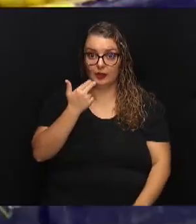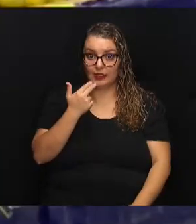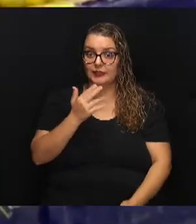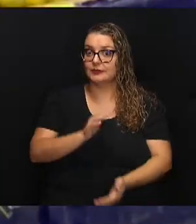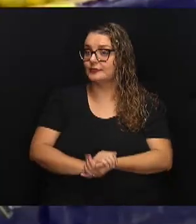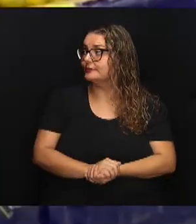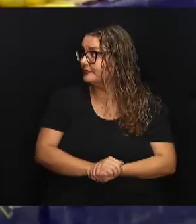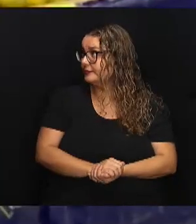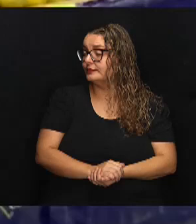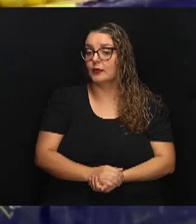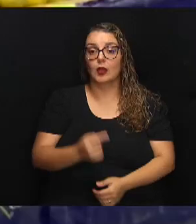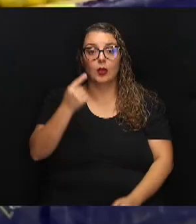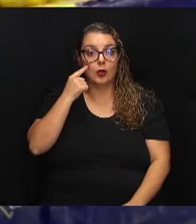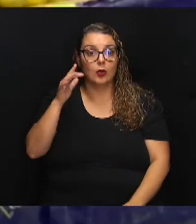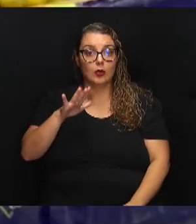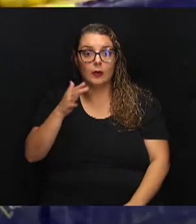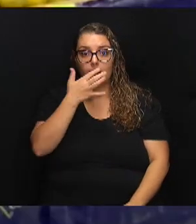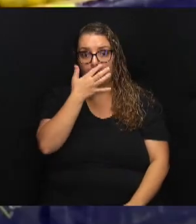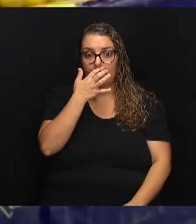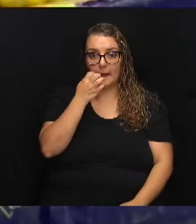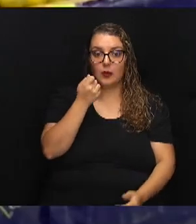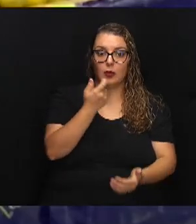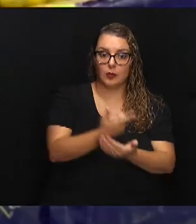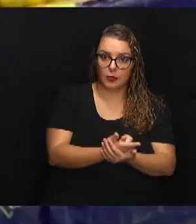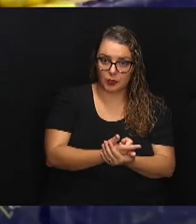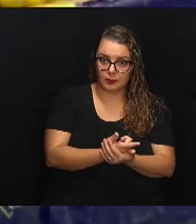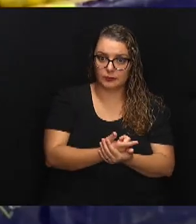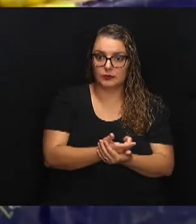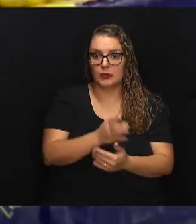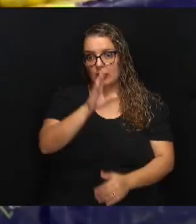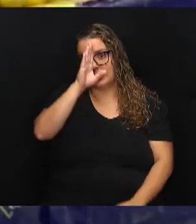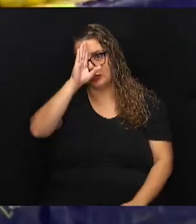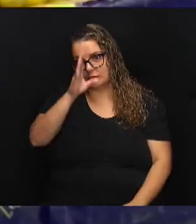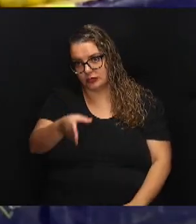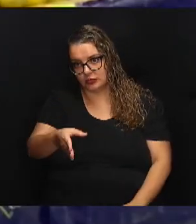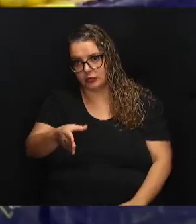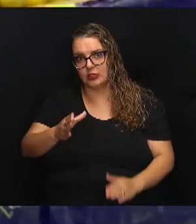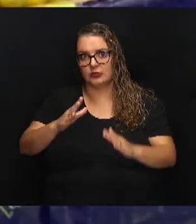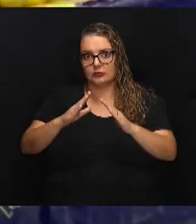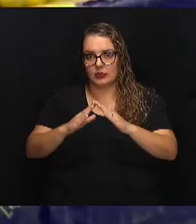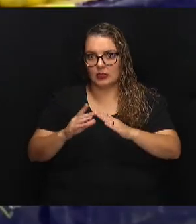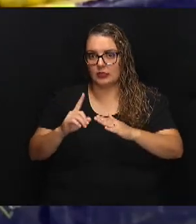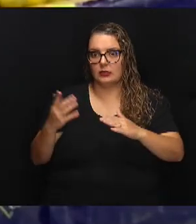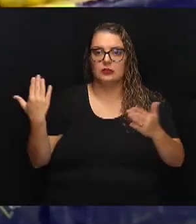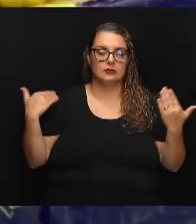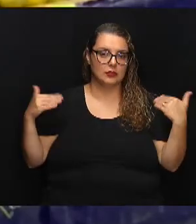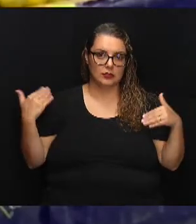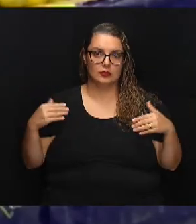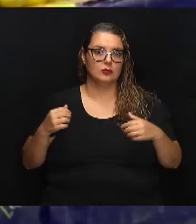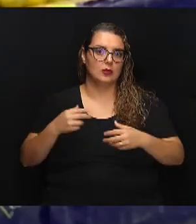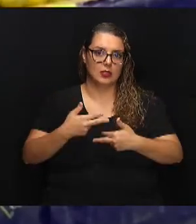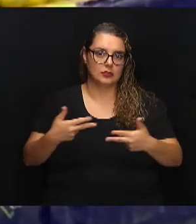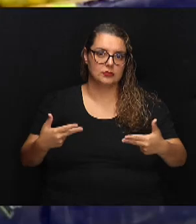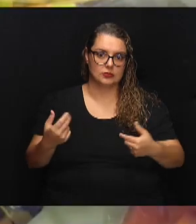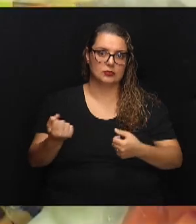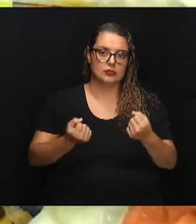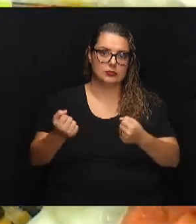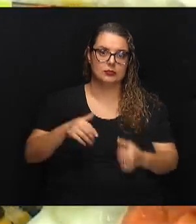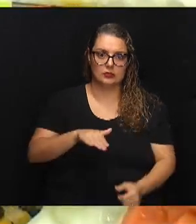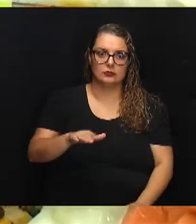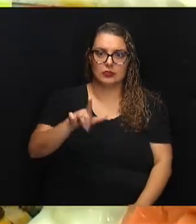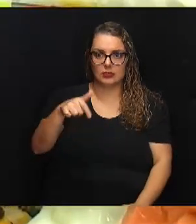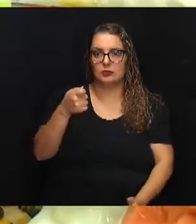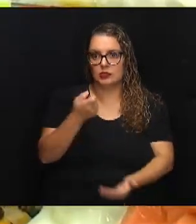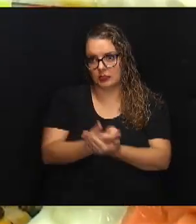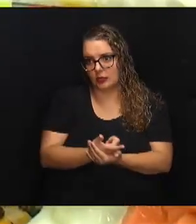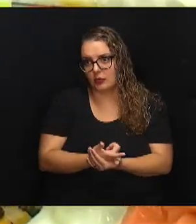nutricionista. O ideal é fez a compra, né, já ir direto para casa, não ficar passeando muito com o carro após a